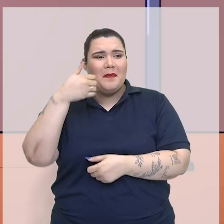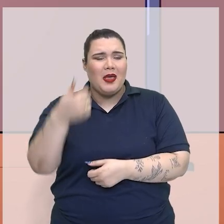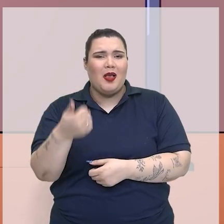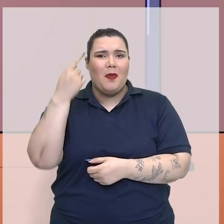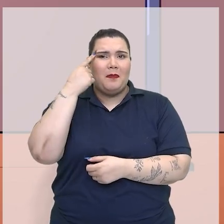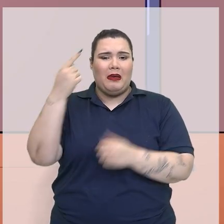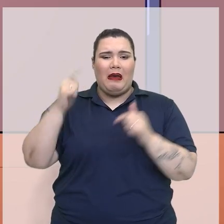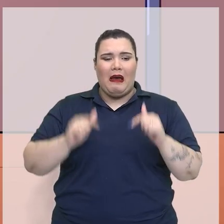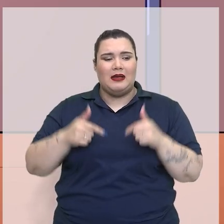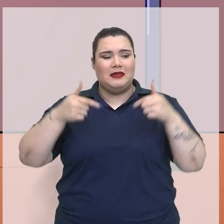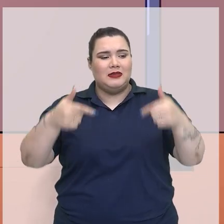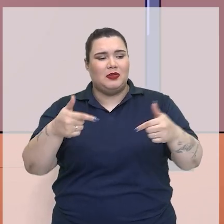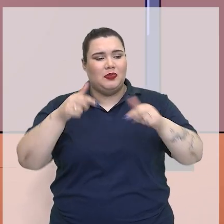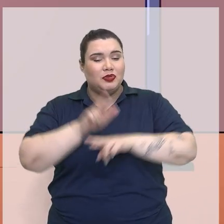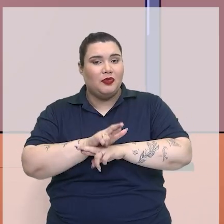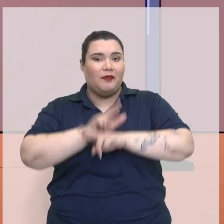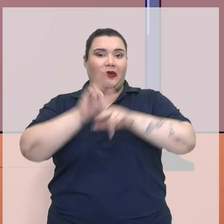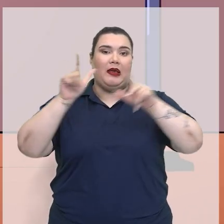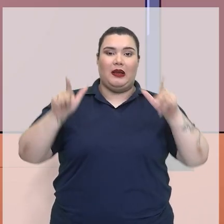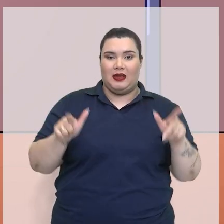atitudes pelo planeta.